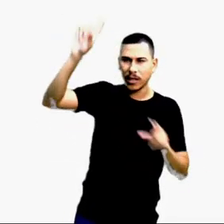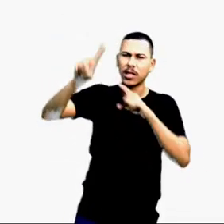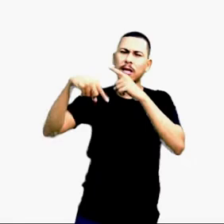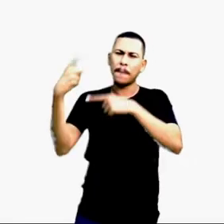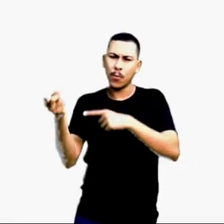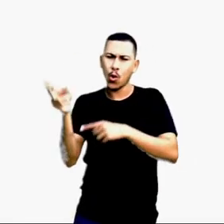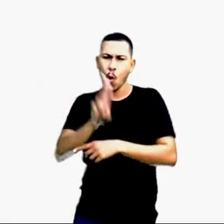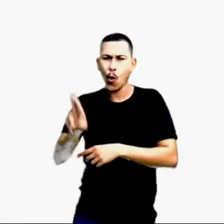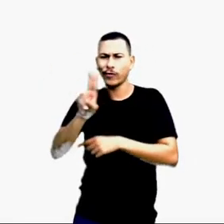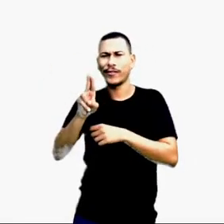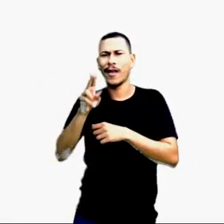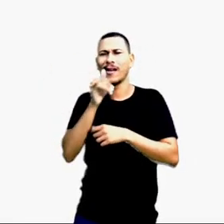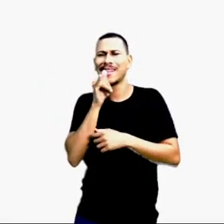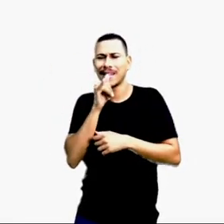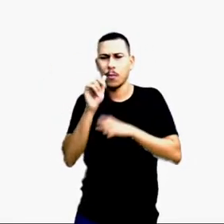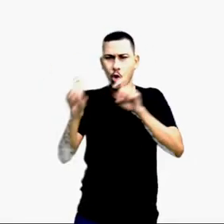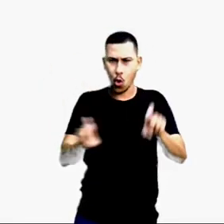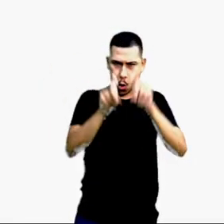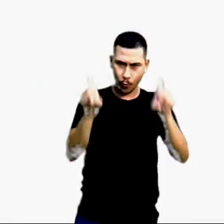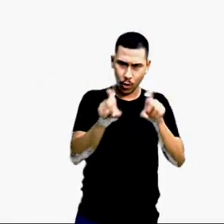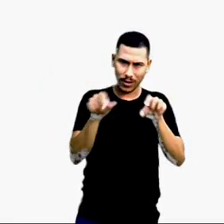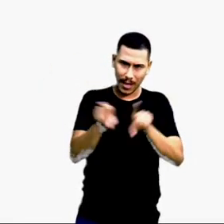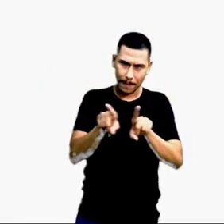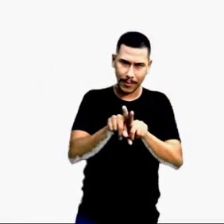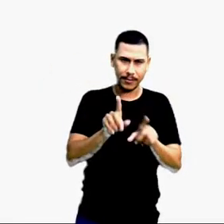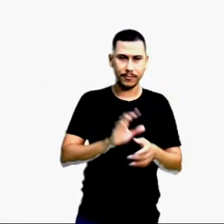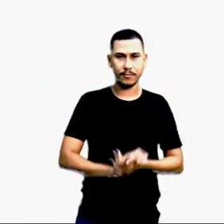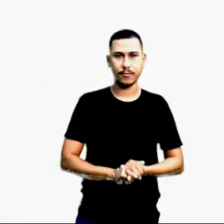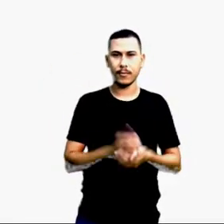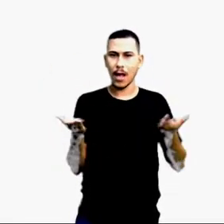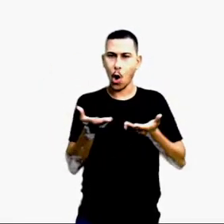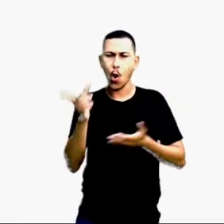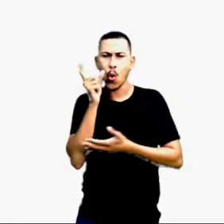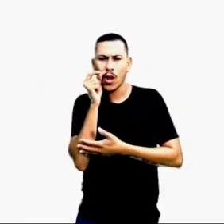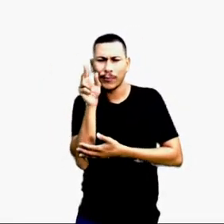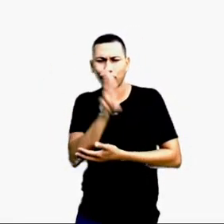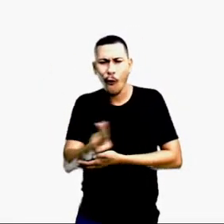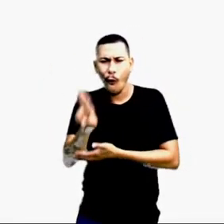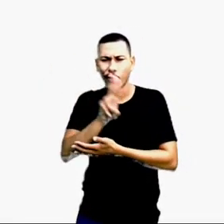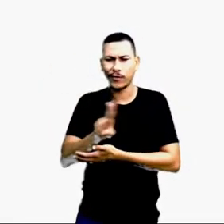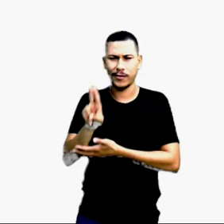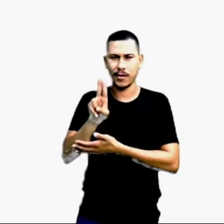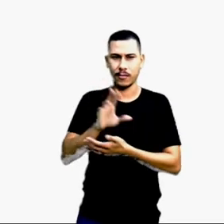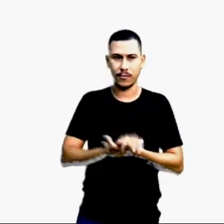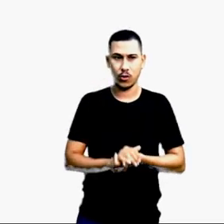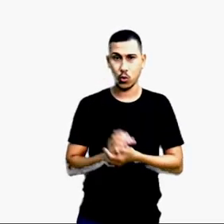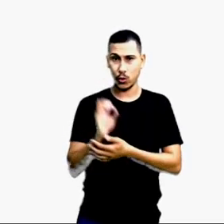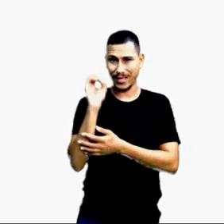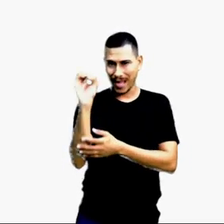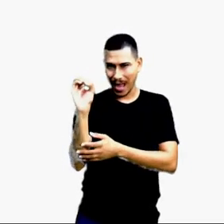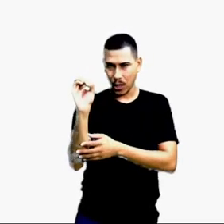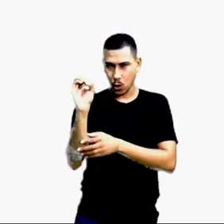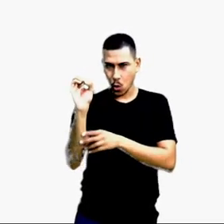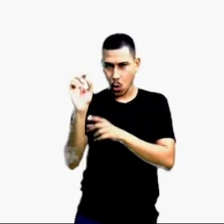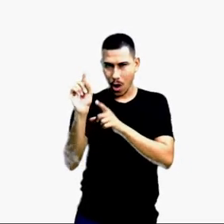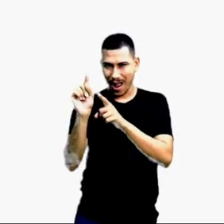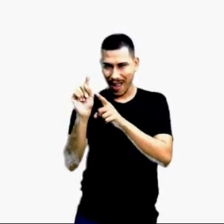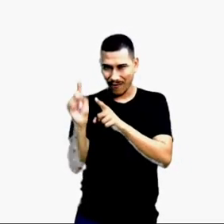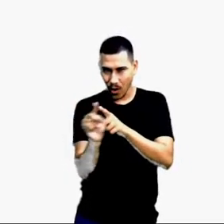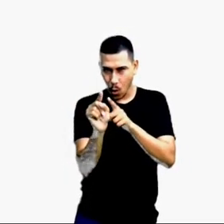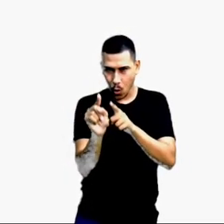Vamos lá. Lembrando, pegue agora o lápis, coloque lá no final, no último zero, e você vai caminhar com a